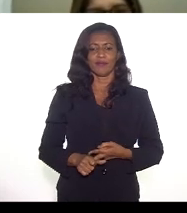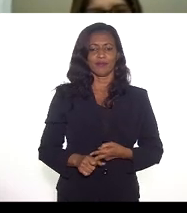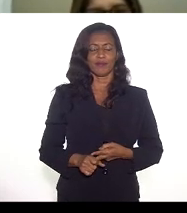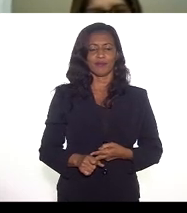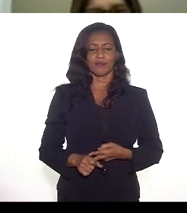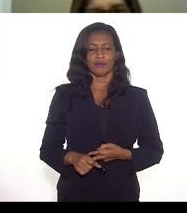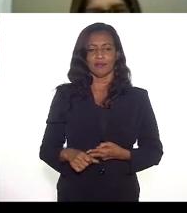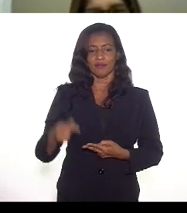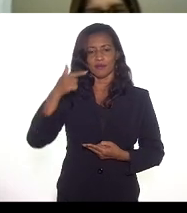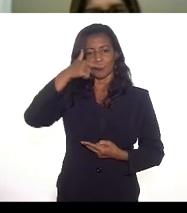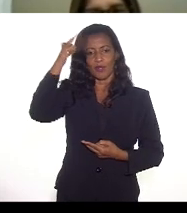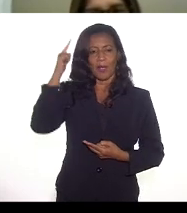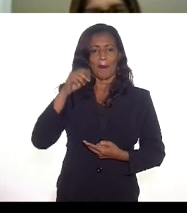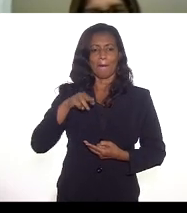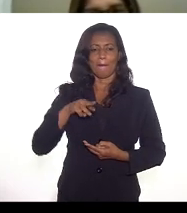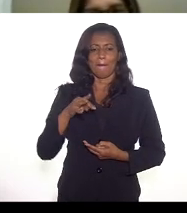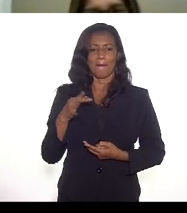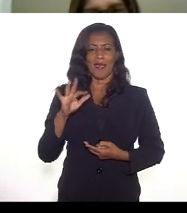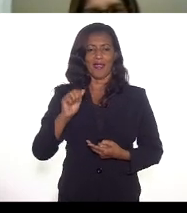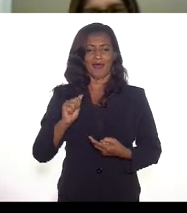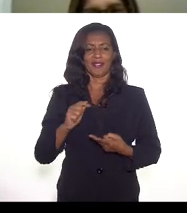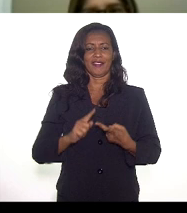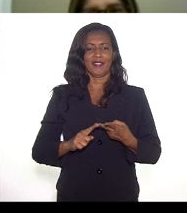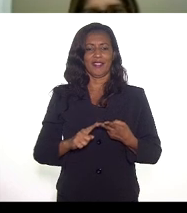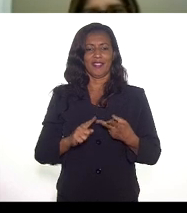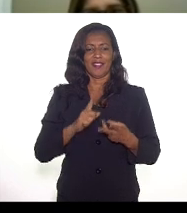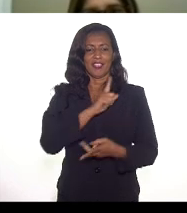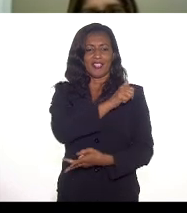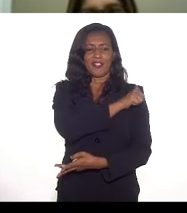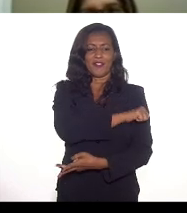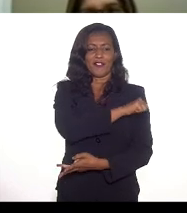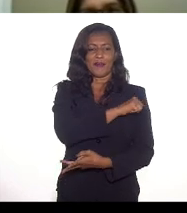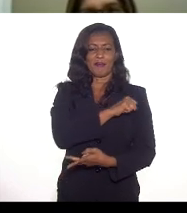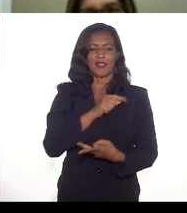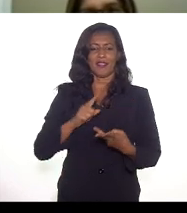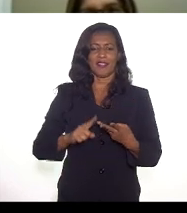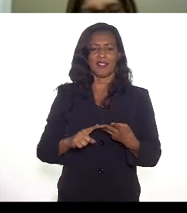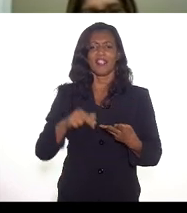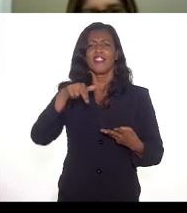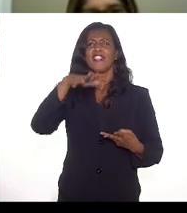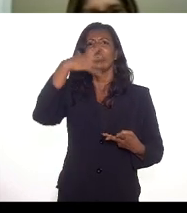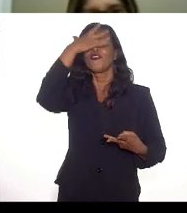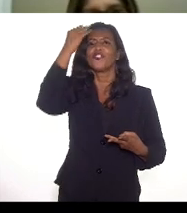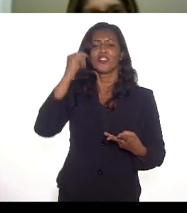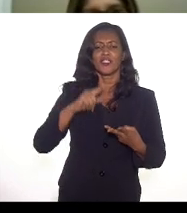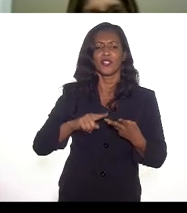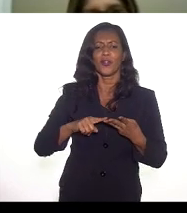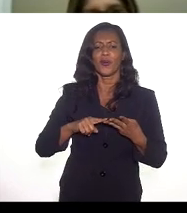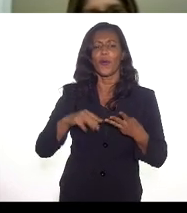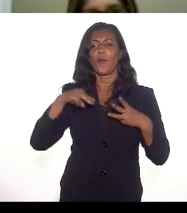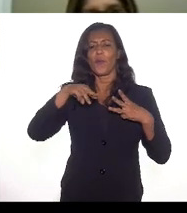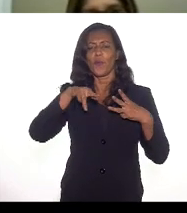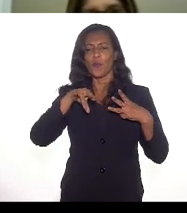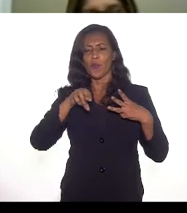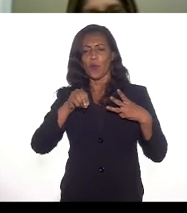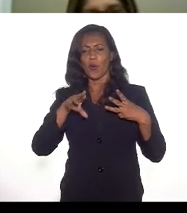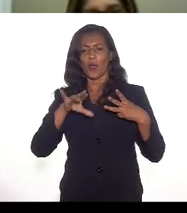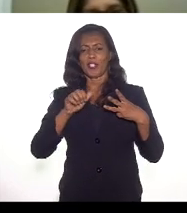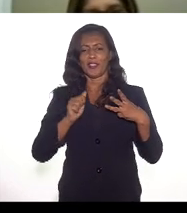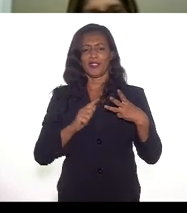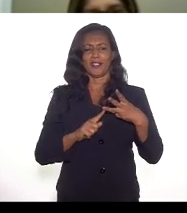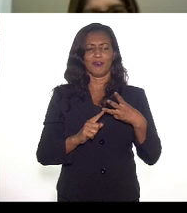Vamos lá. Luiz Paulo, Marta Rocha, enfermeira. Quem é que falou que esqueceu de mim dois aí? Mônica Francisco,